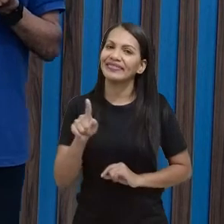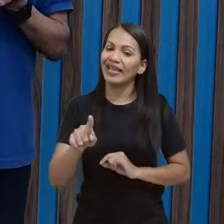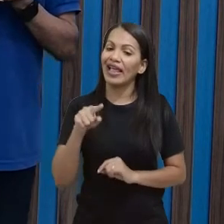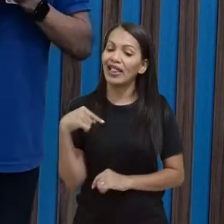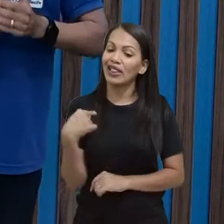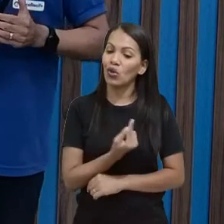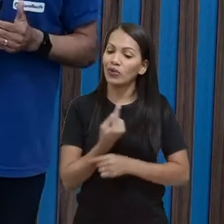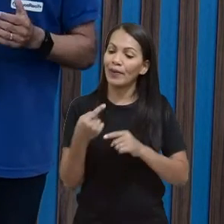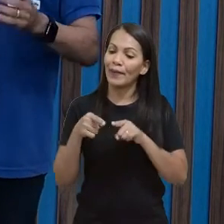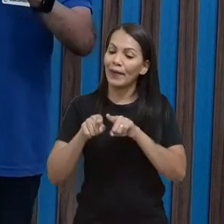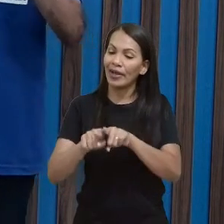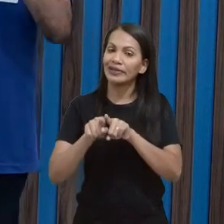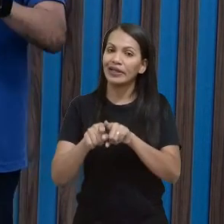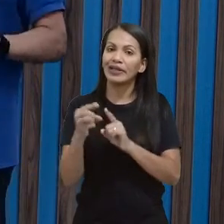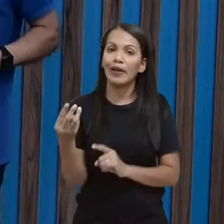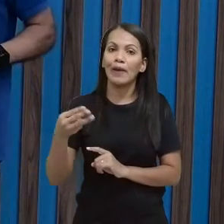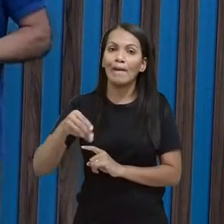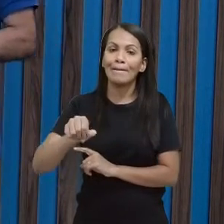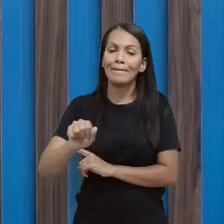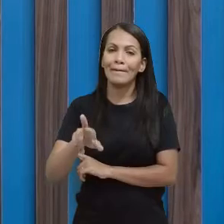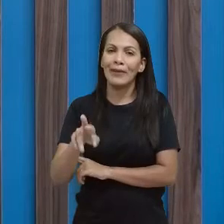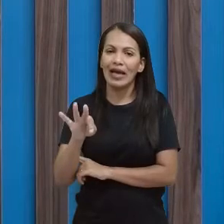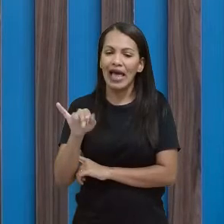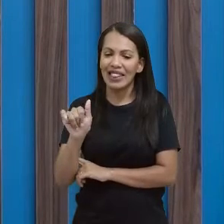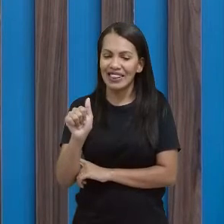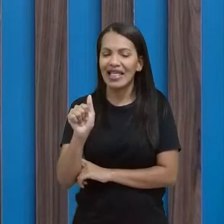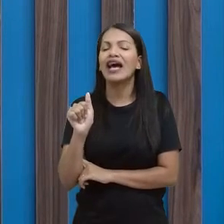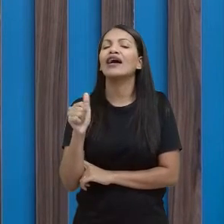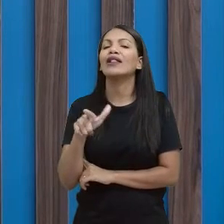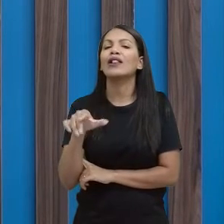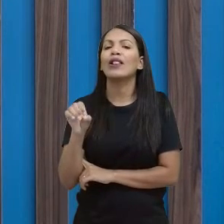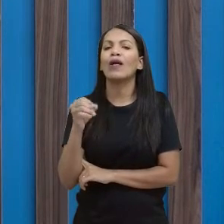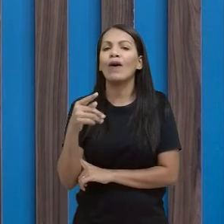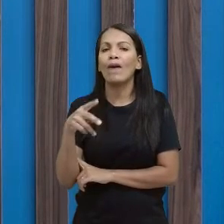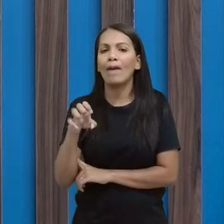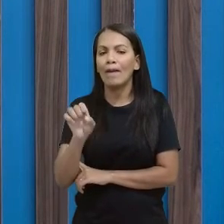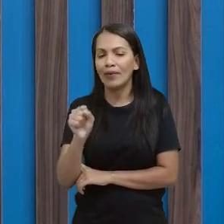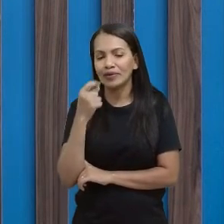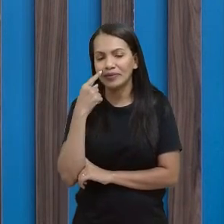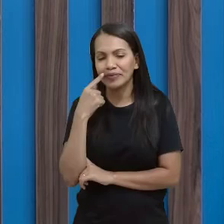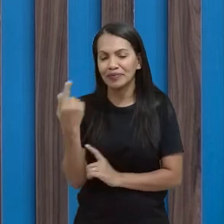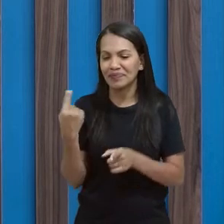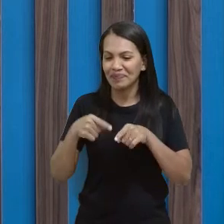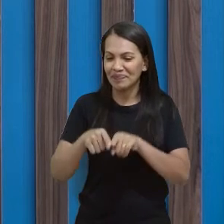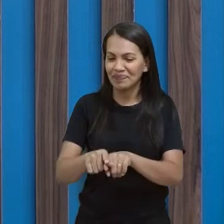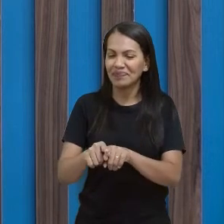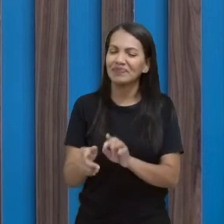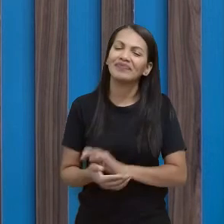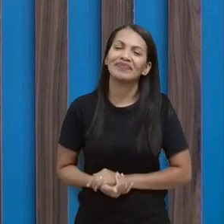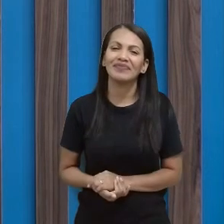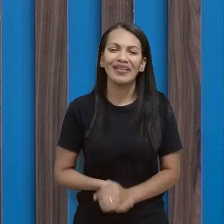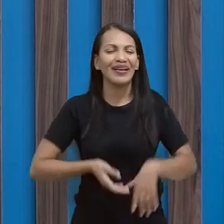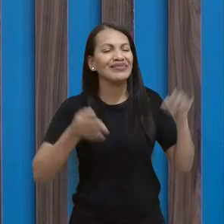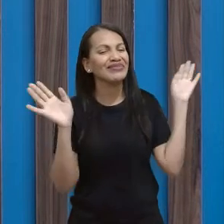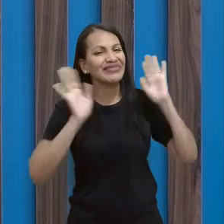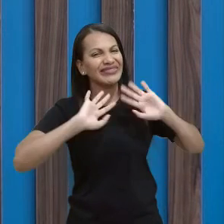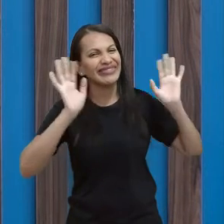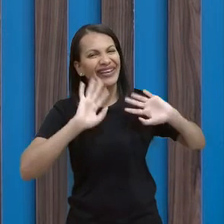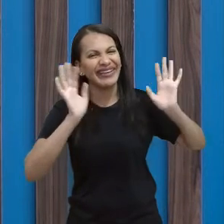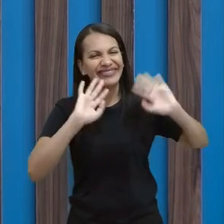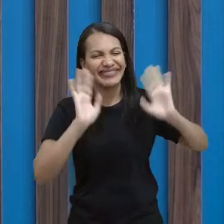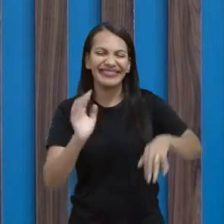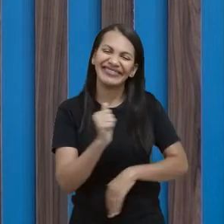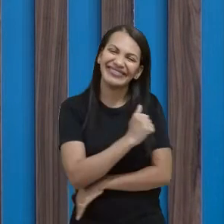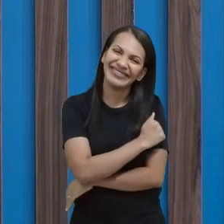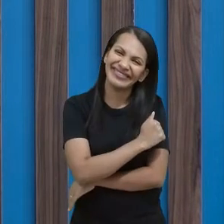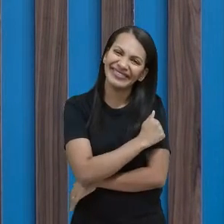nossa parceira Marta Lopes, parceira do 9º ano, fala com meus alunos aí. Olá, queridinhos e